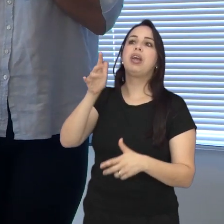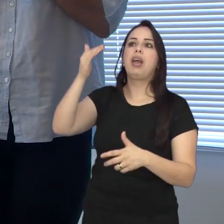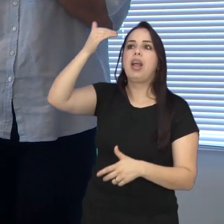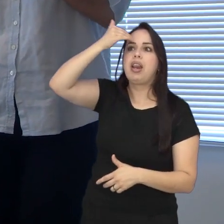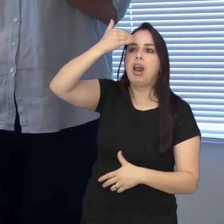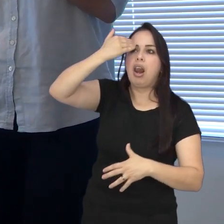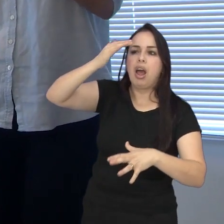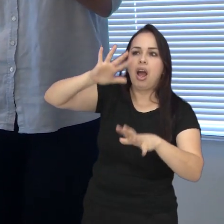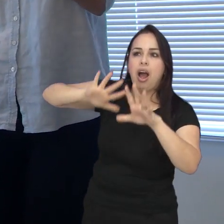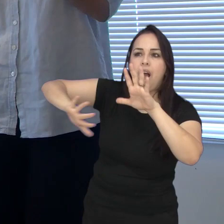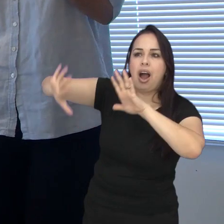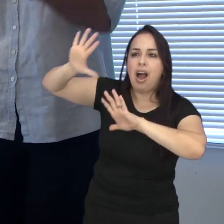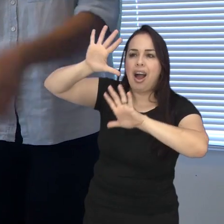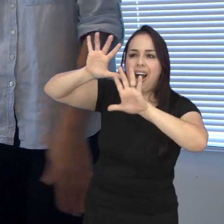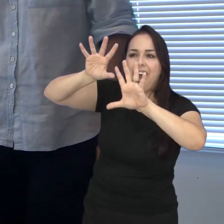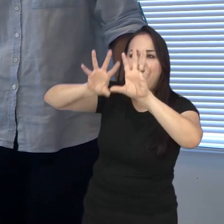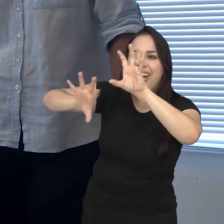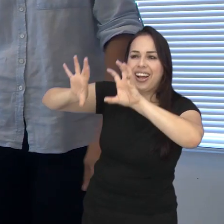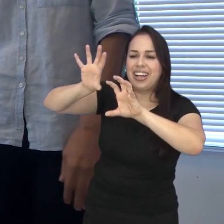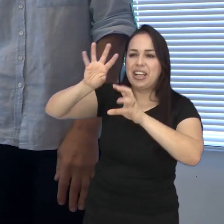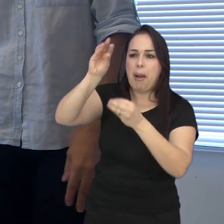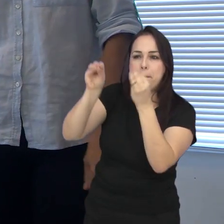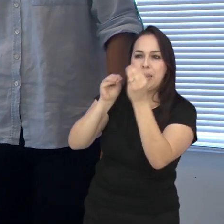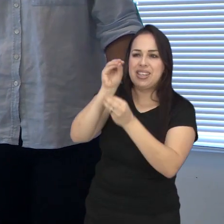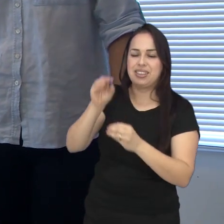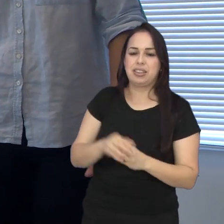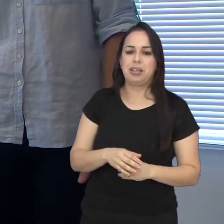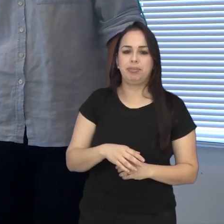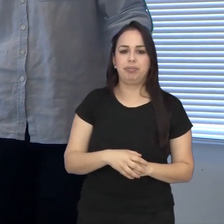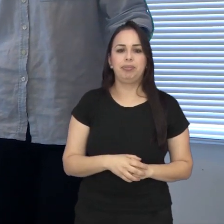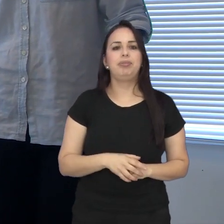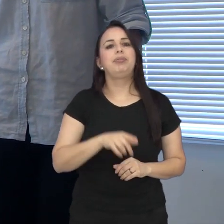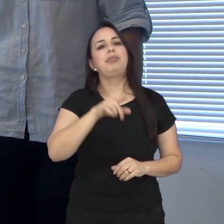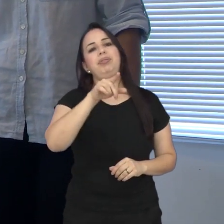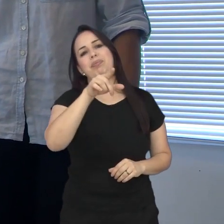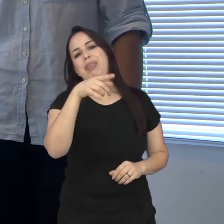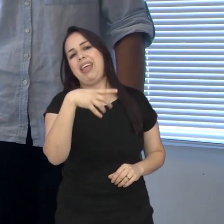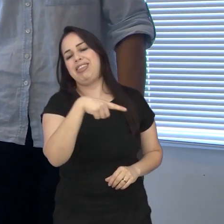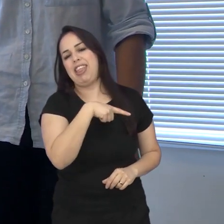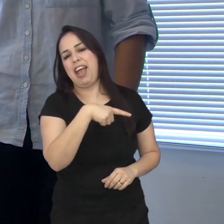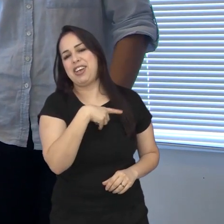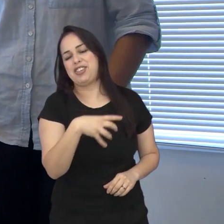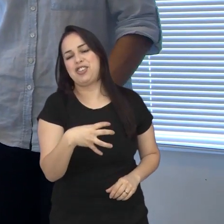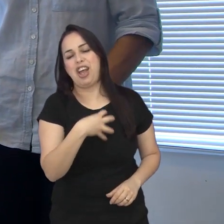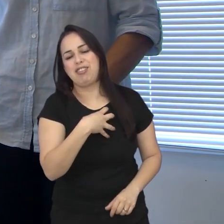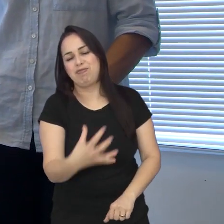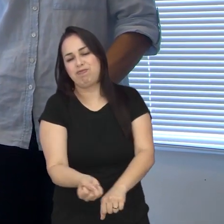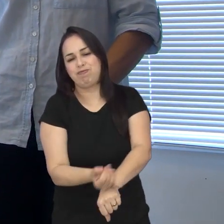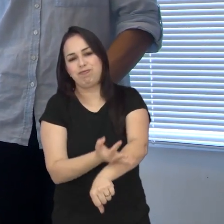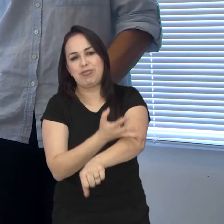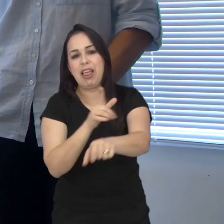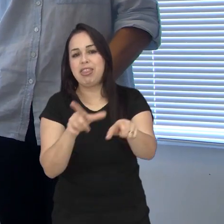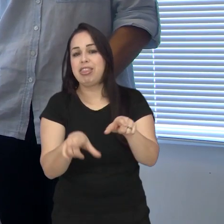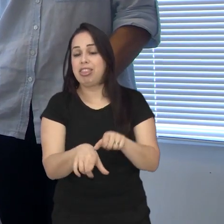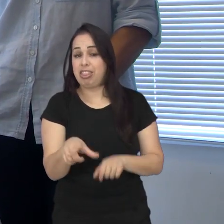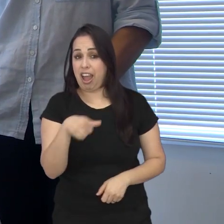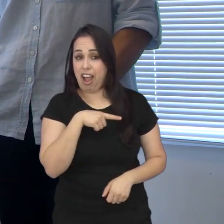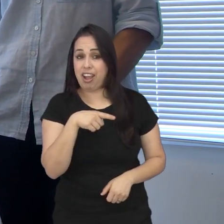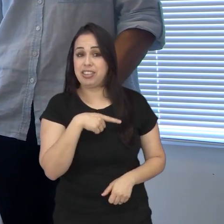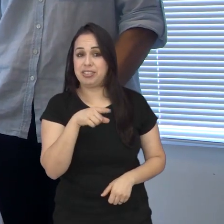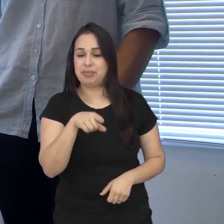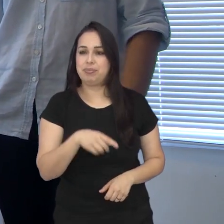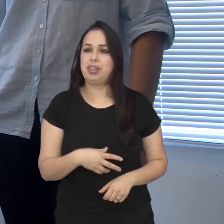mim, inclusive, essa sensação de harmonia, né? Que é tão boa, né? Ah, então tem aí um sentido, um